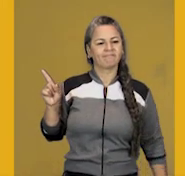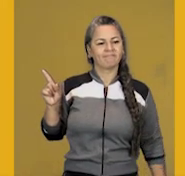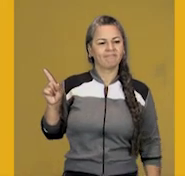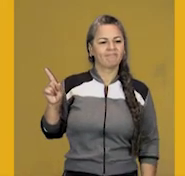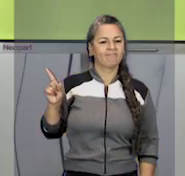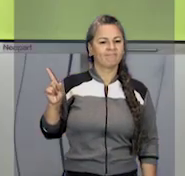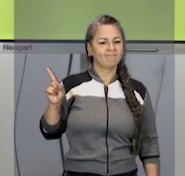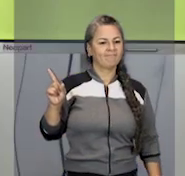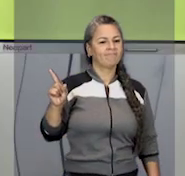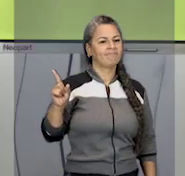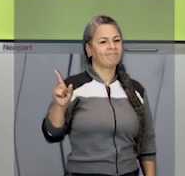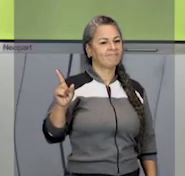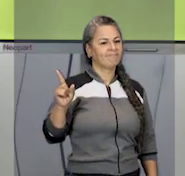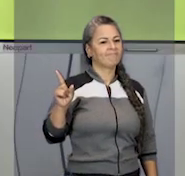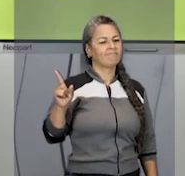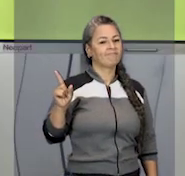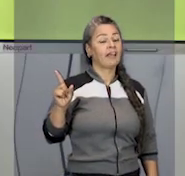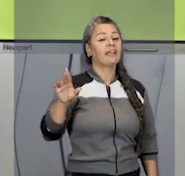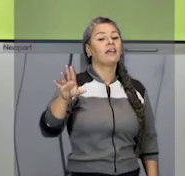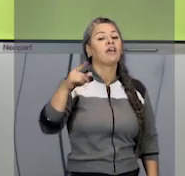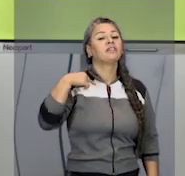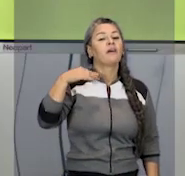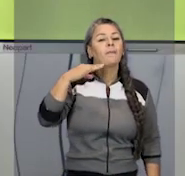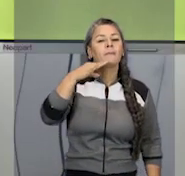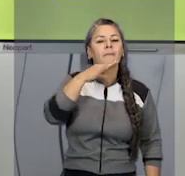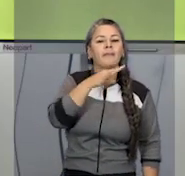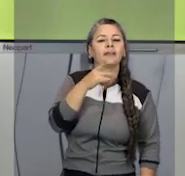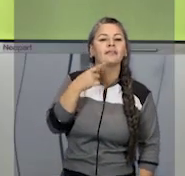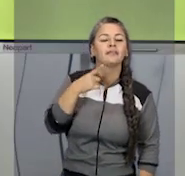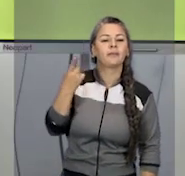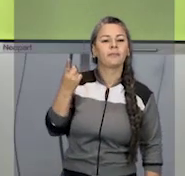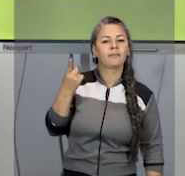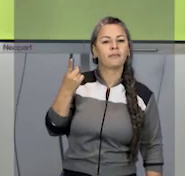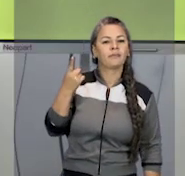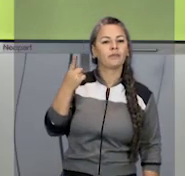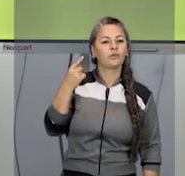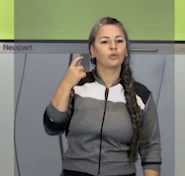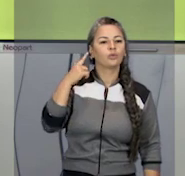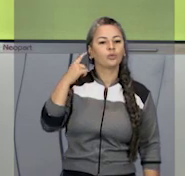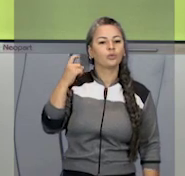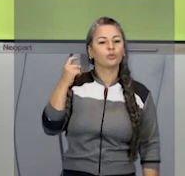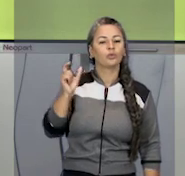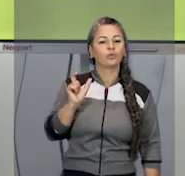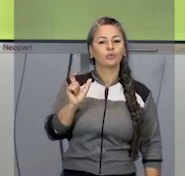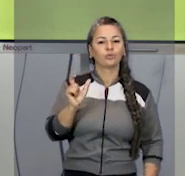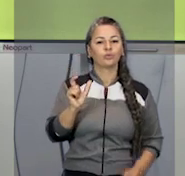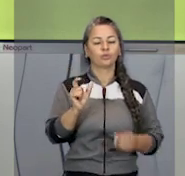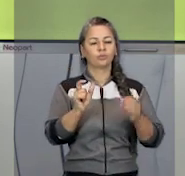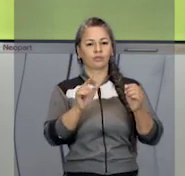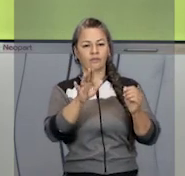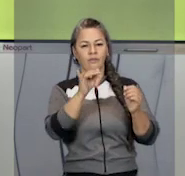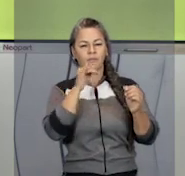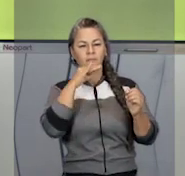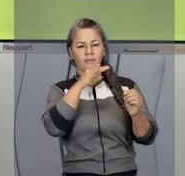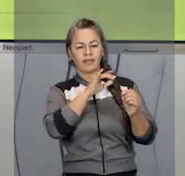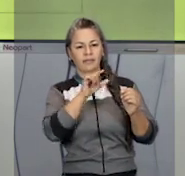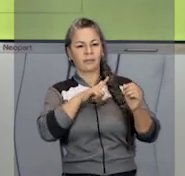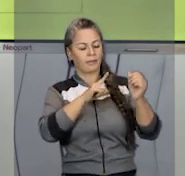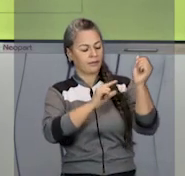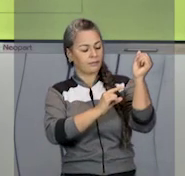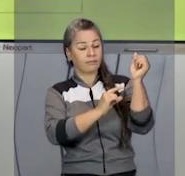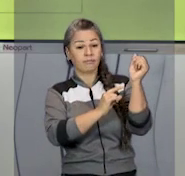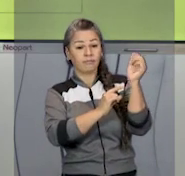ver o efeito sonoro, tá? Olha só, nós vamos observar que nos versos, nós vamos